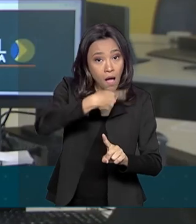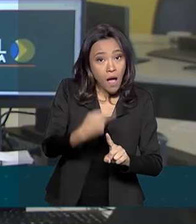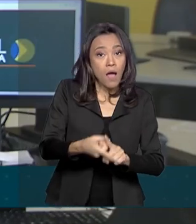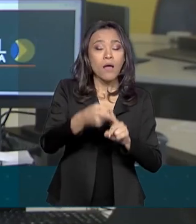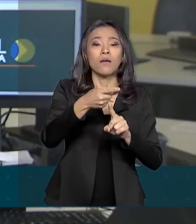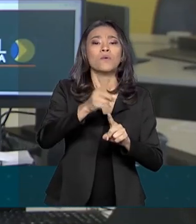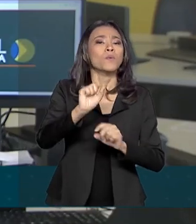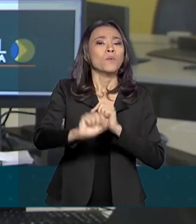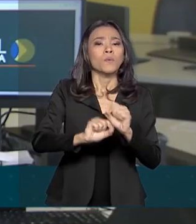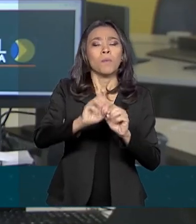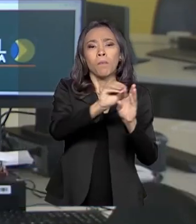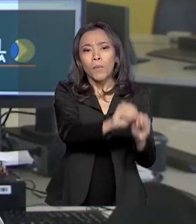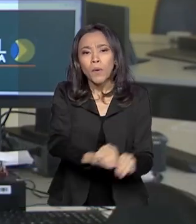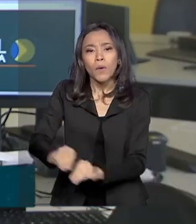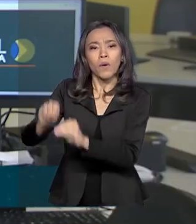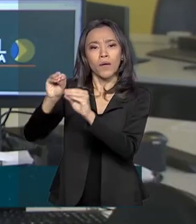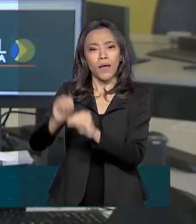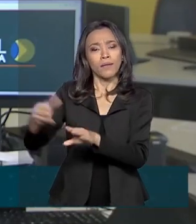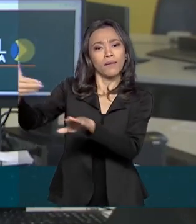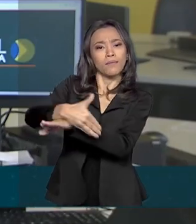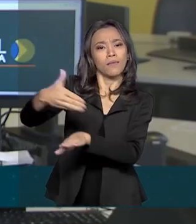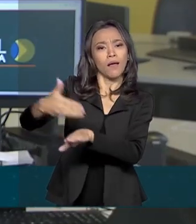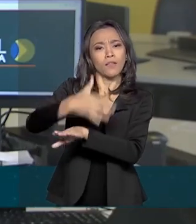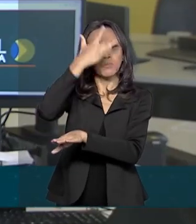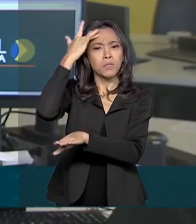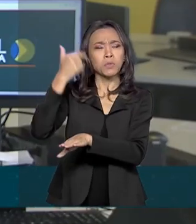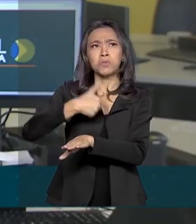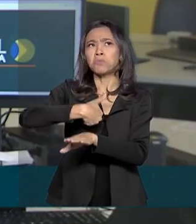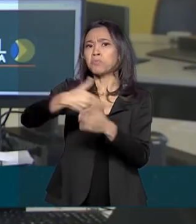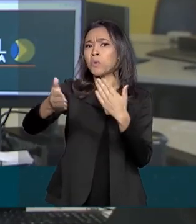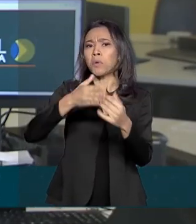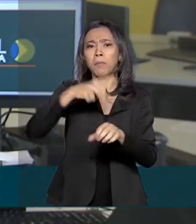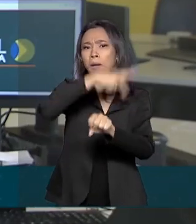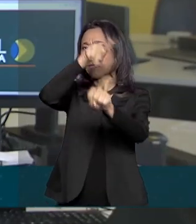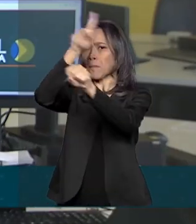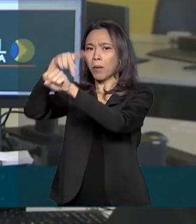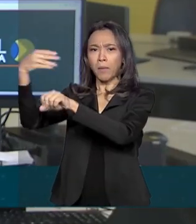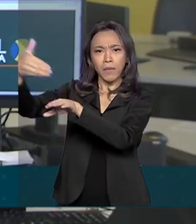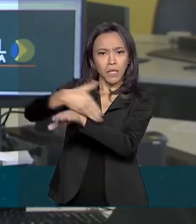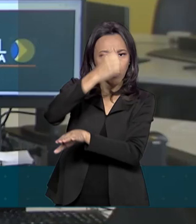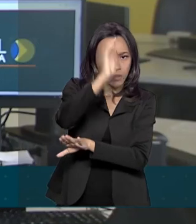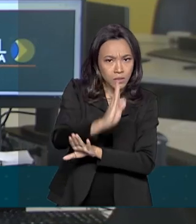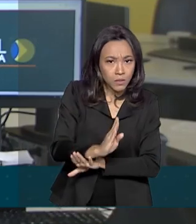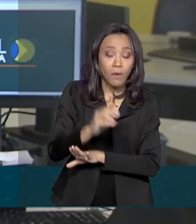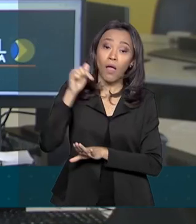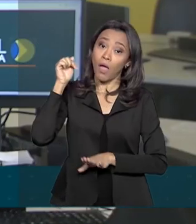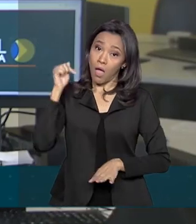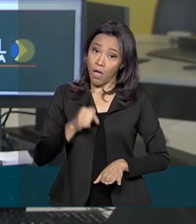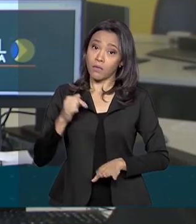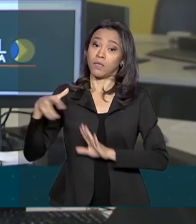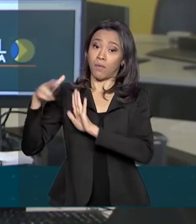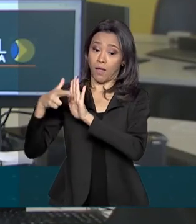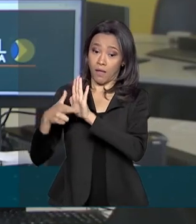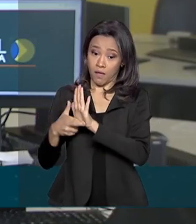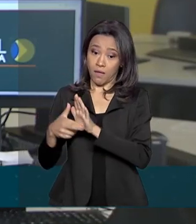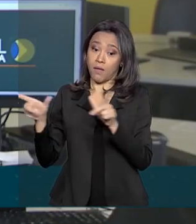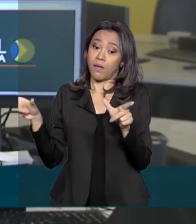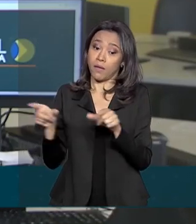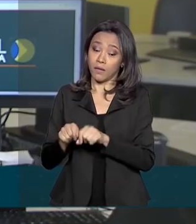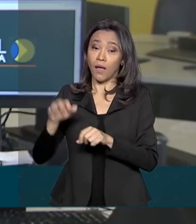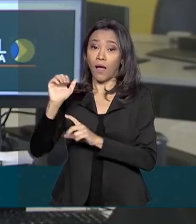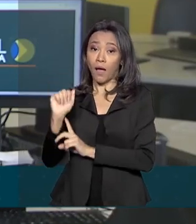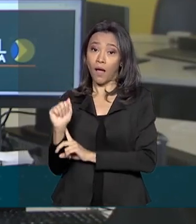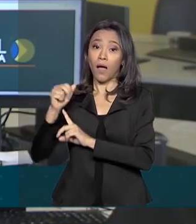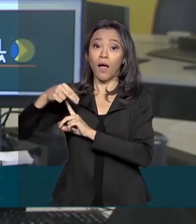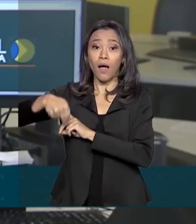entrada de estrangeiros de qualquer nacionalidade no país. Esta é a recomendação da Agência Nacional de Vigilância